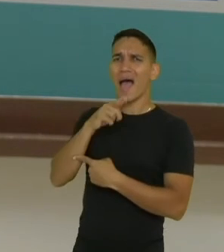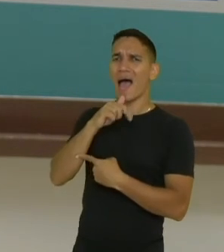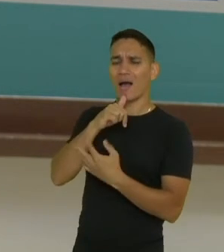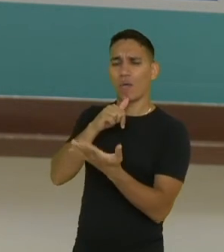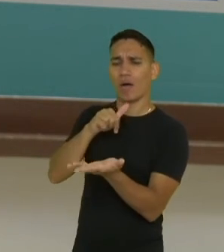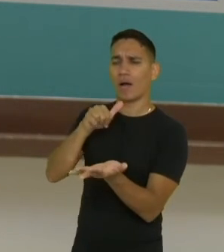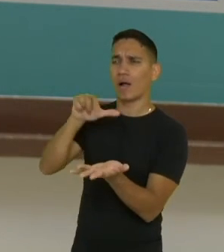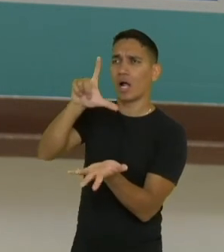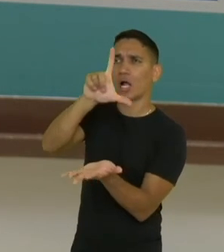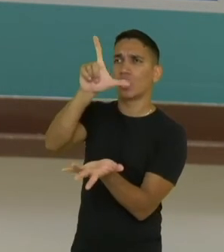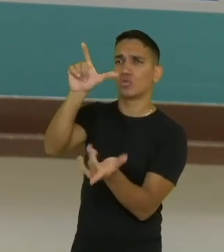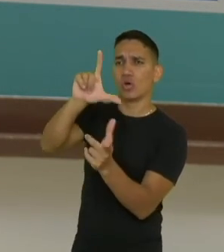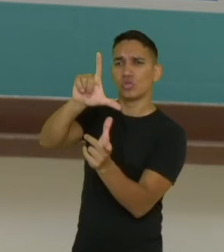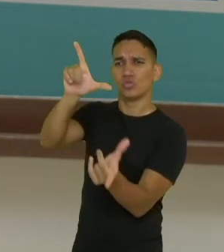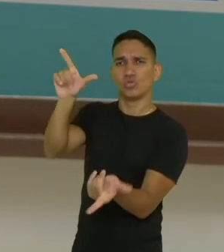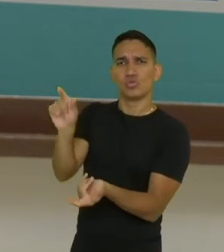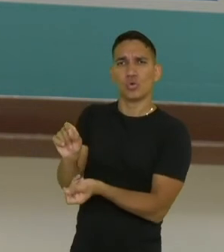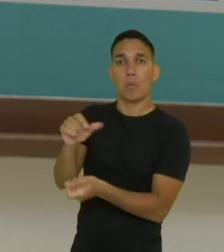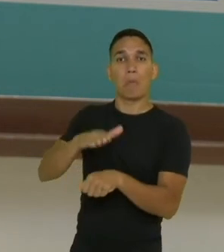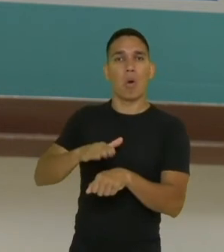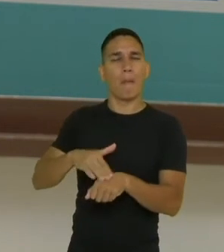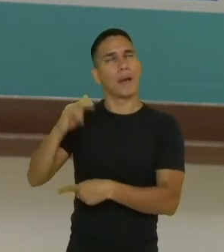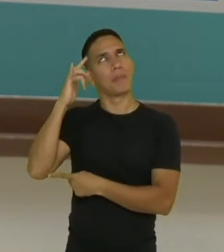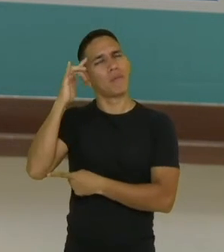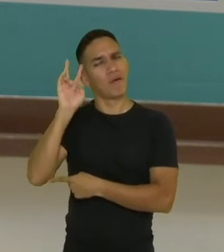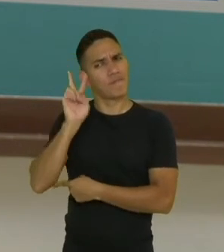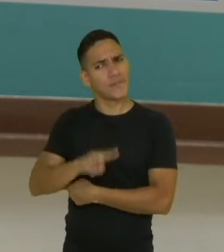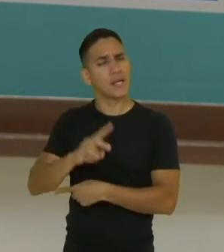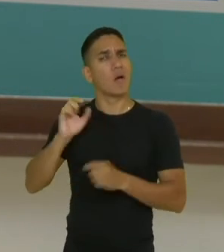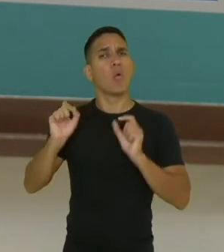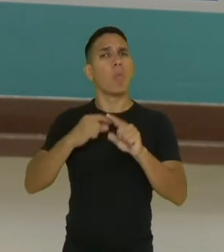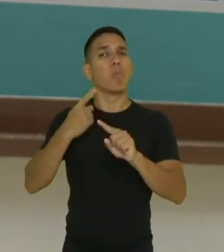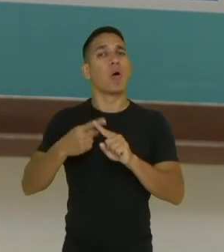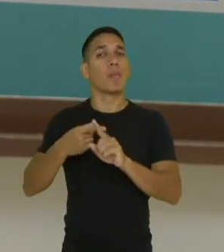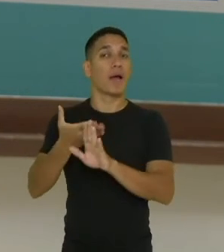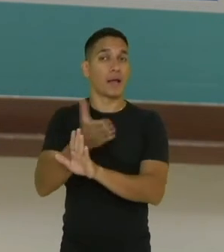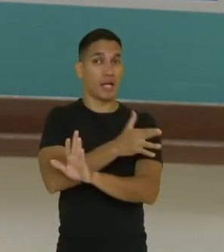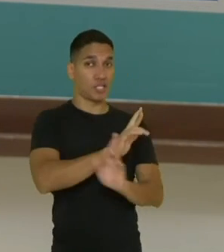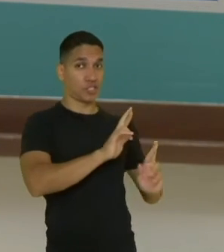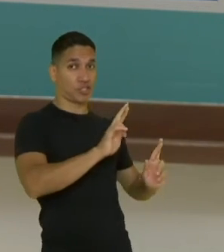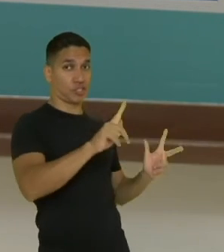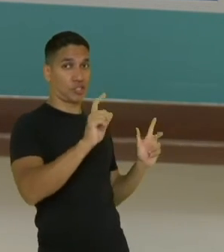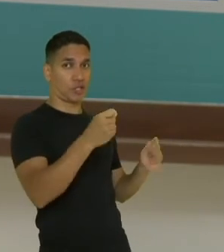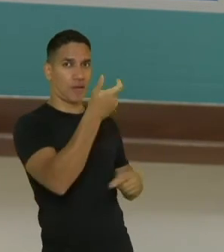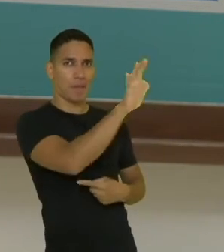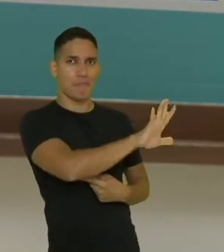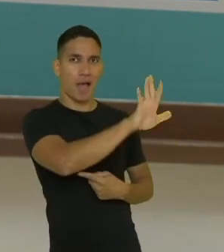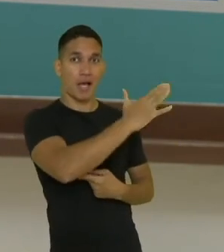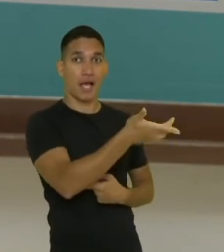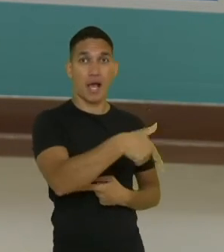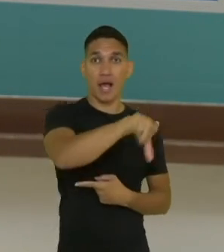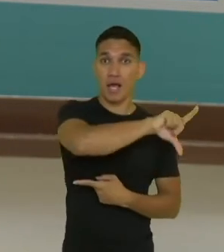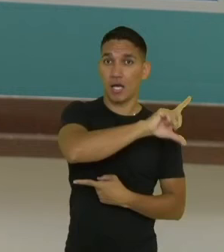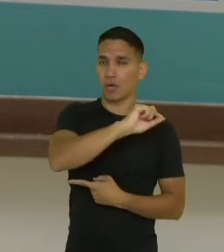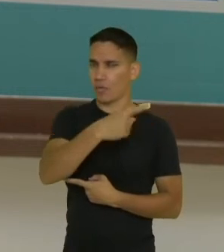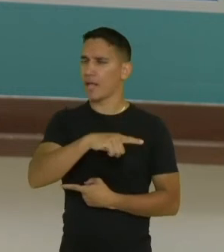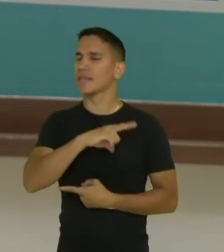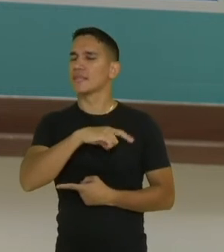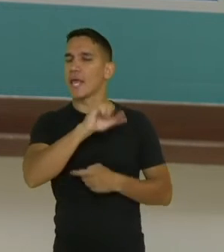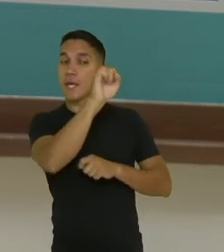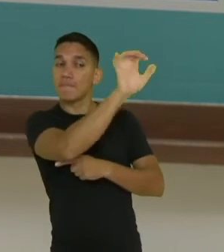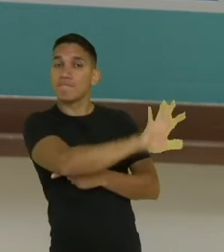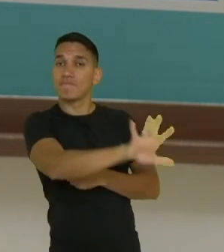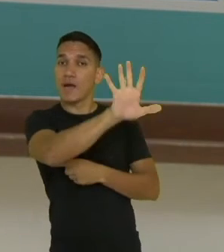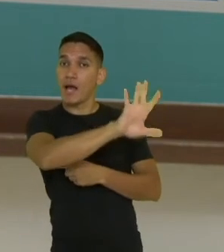você olha esse poema, em que você pensa? Veja que é diferente da imagem anterior. na imagem anterior, nós temos uma